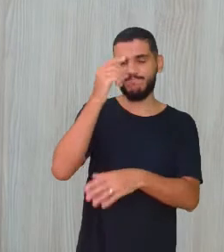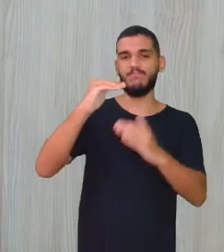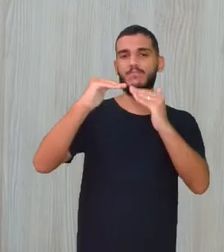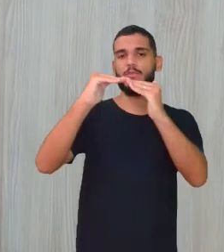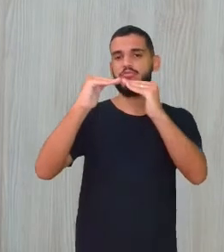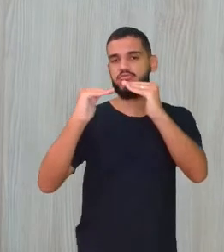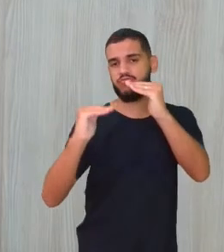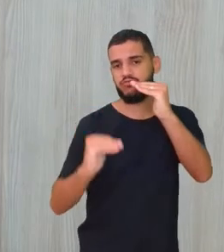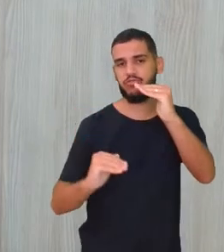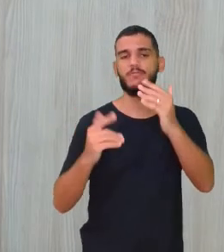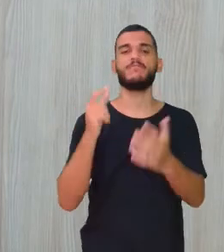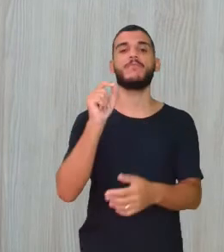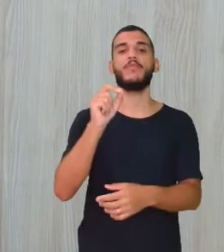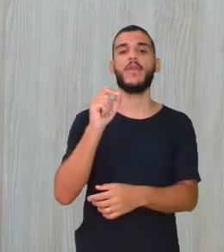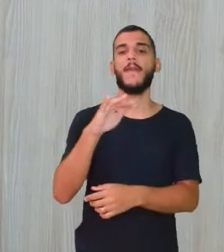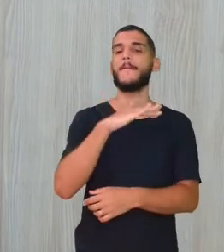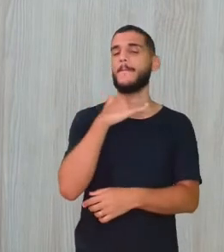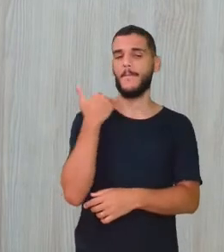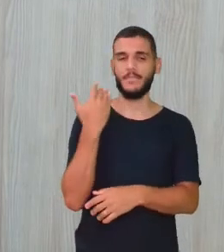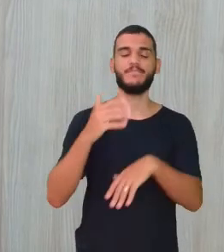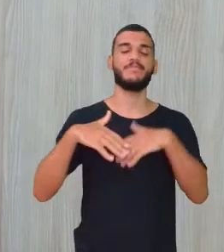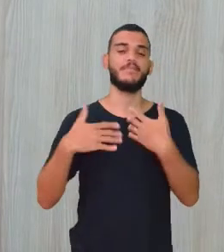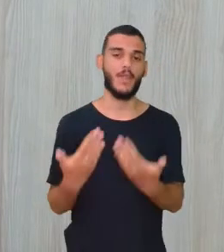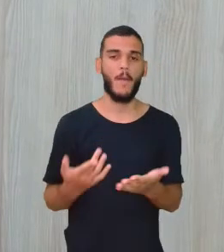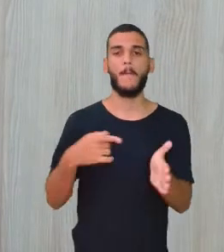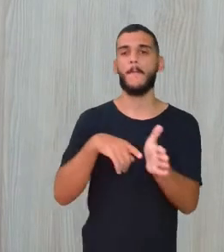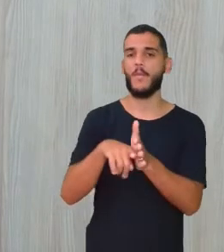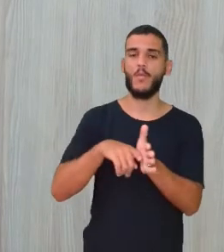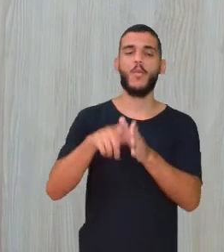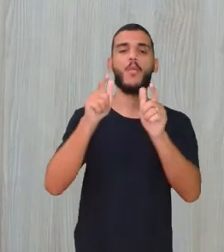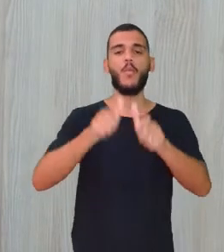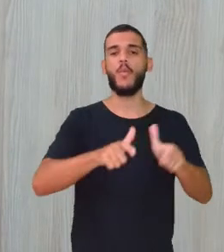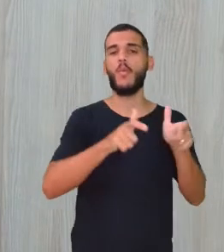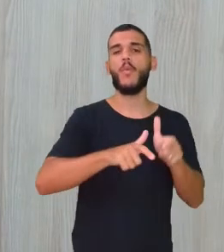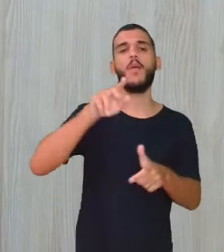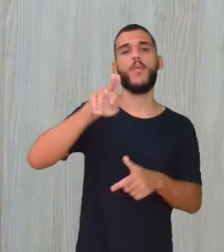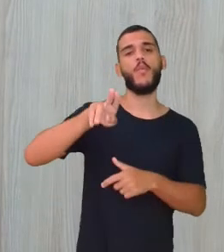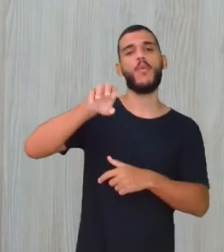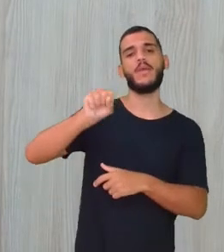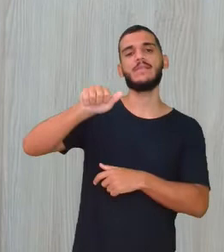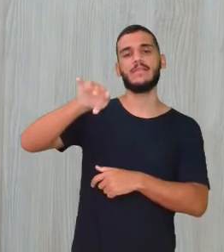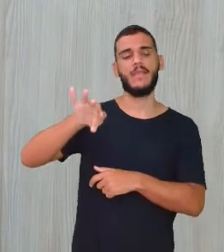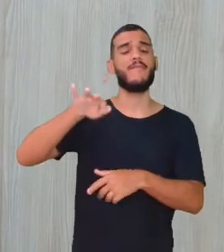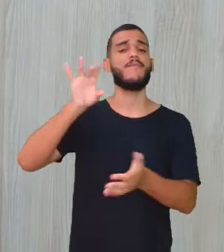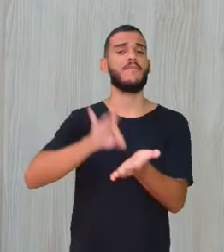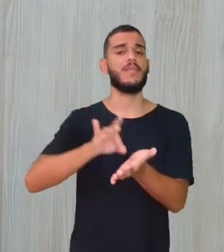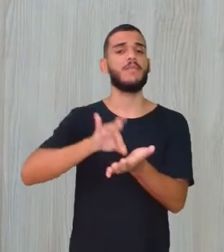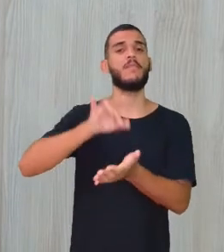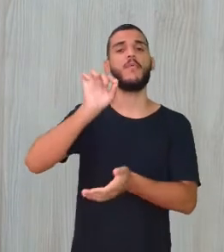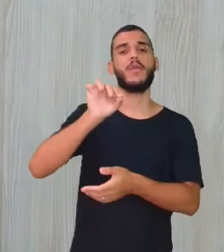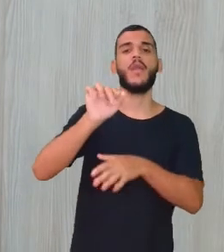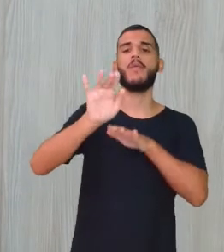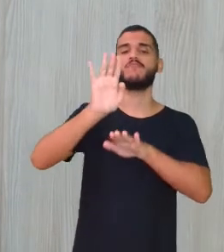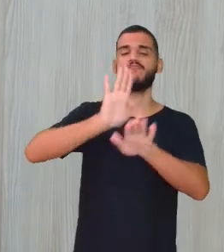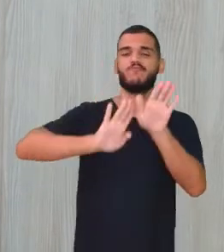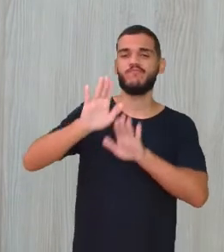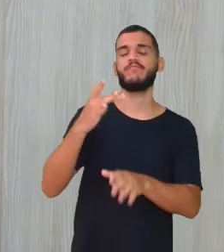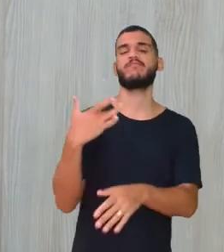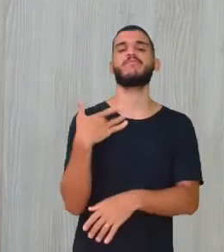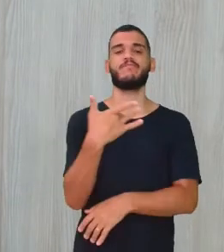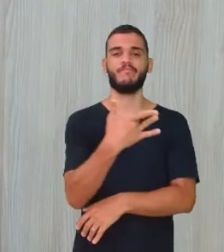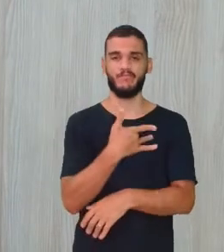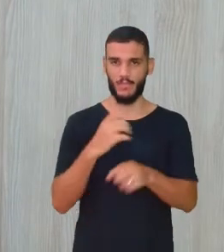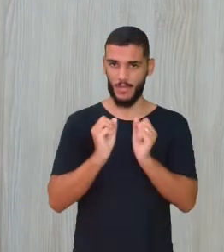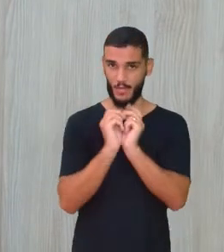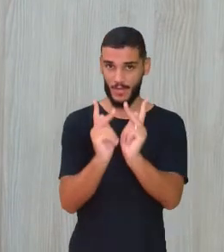divulgar, gente, vamos procurar os postos de saúde para realmente a gente ter cuidado na nossa saúde, não é isso,